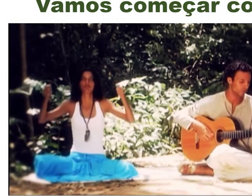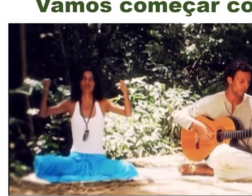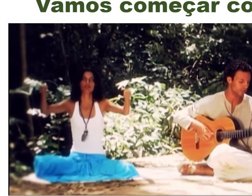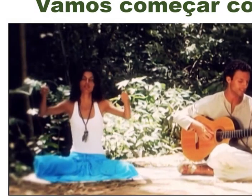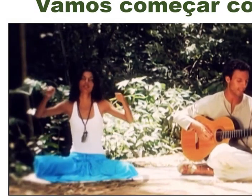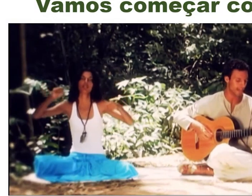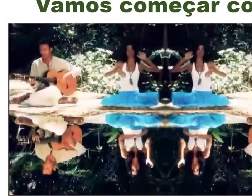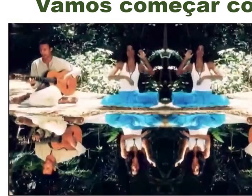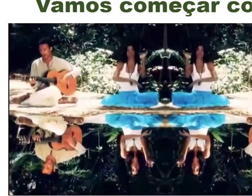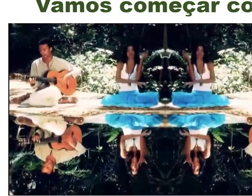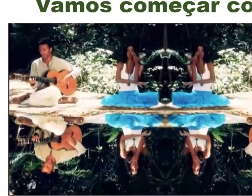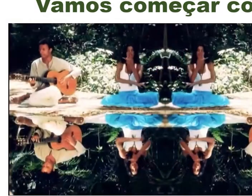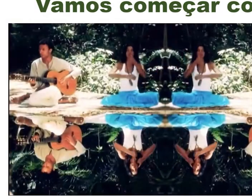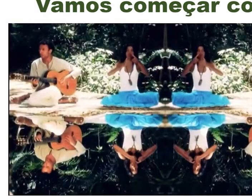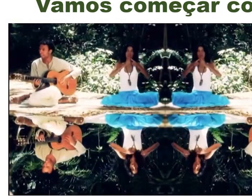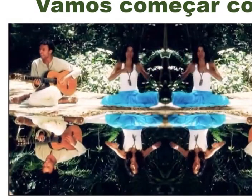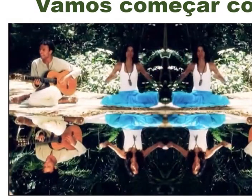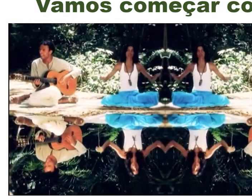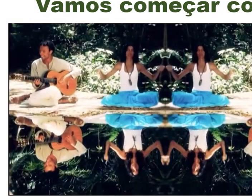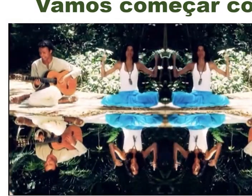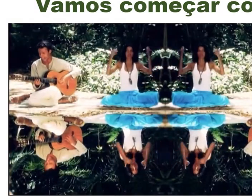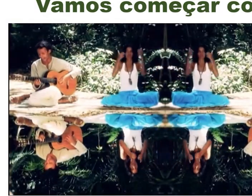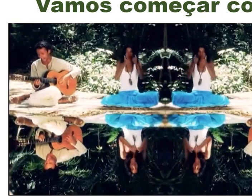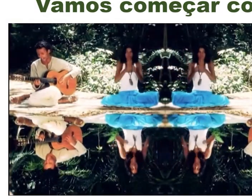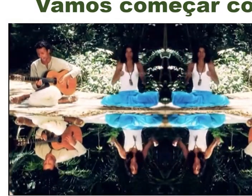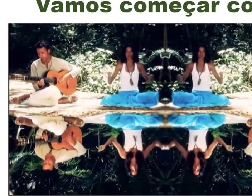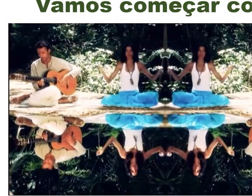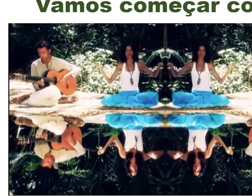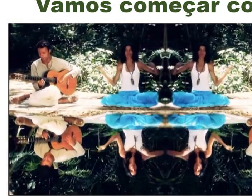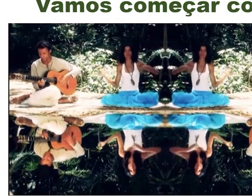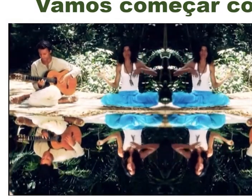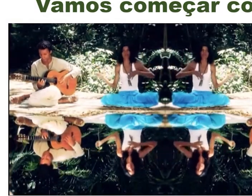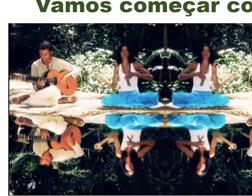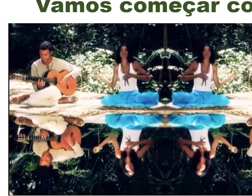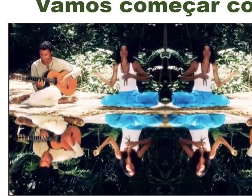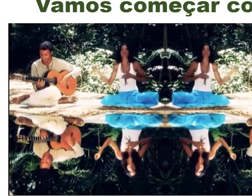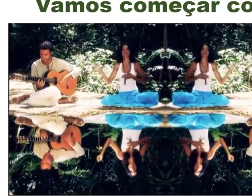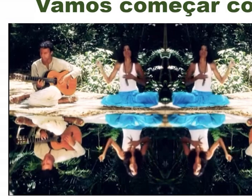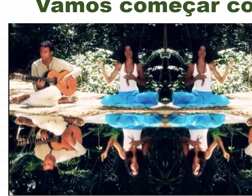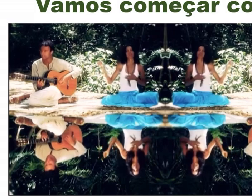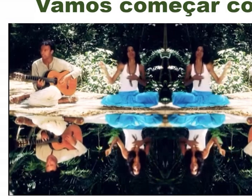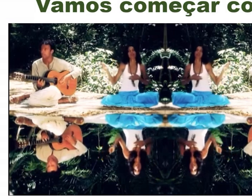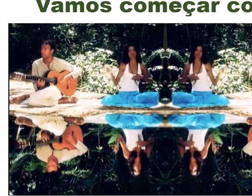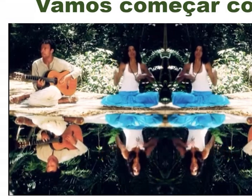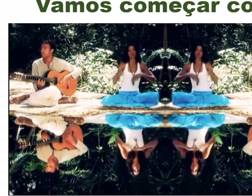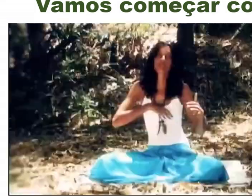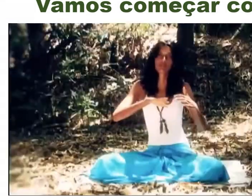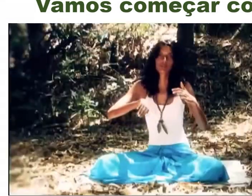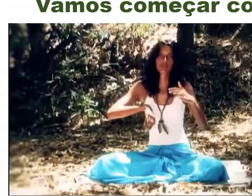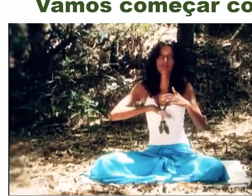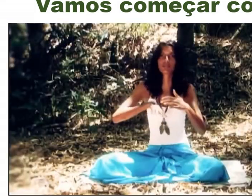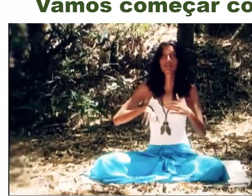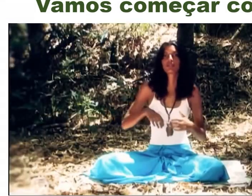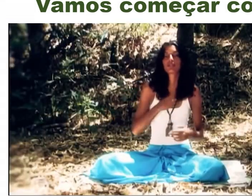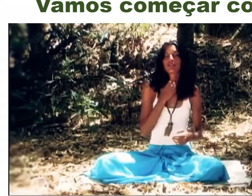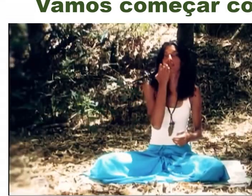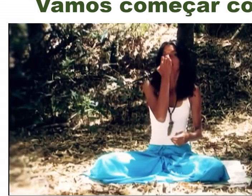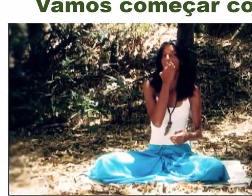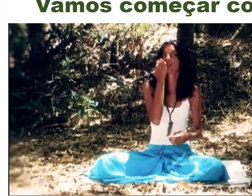força A natureza é uma ciranda E tudo